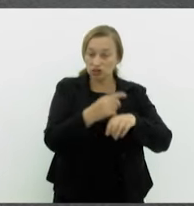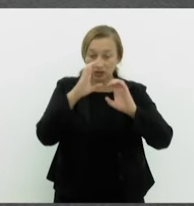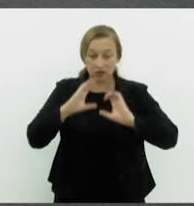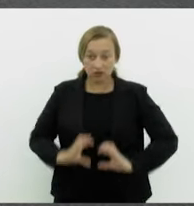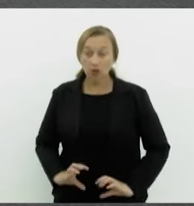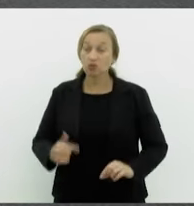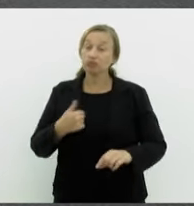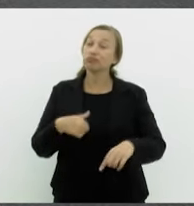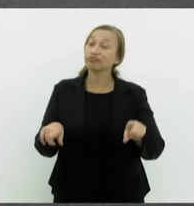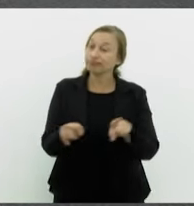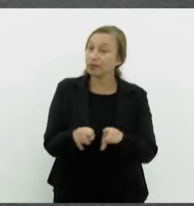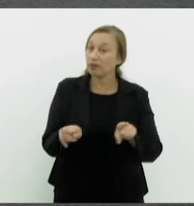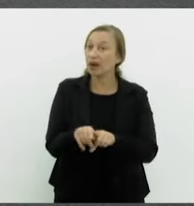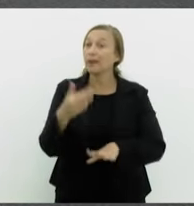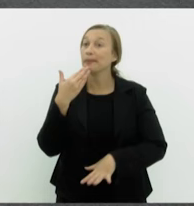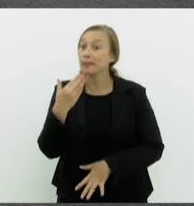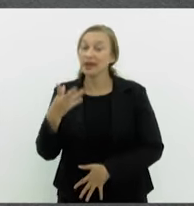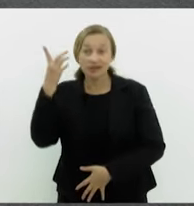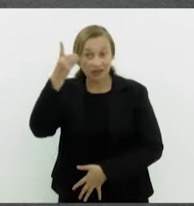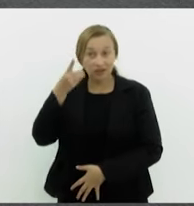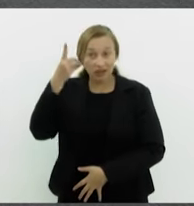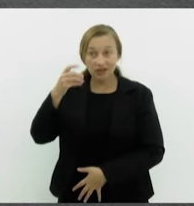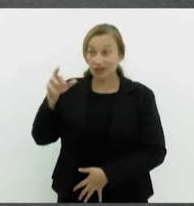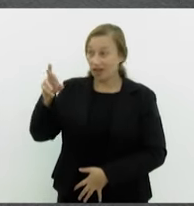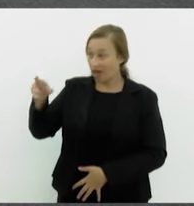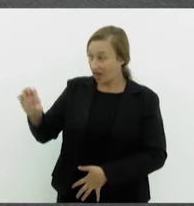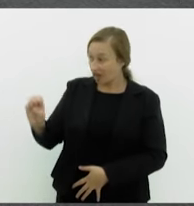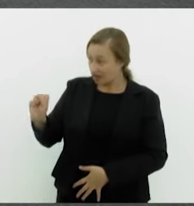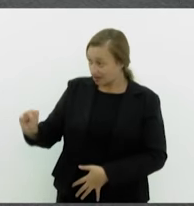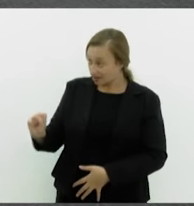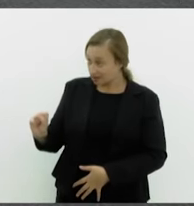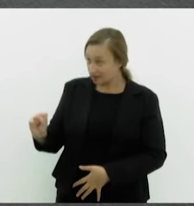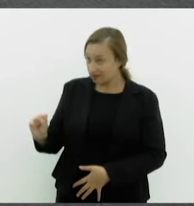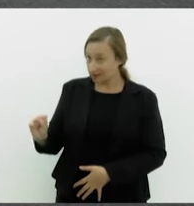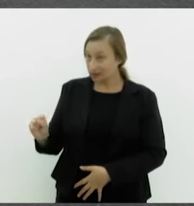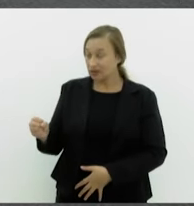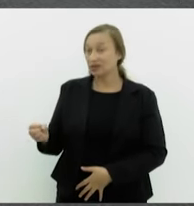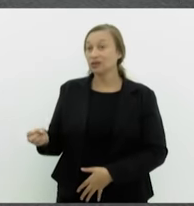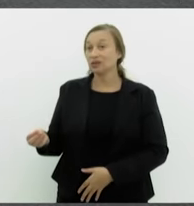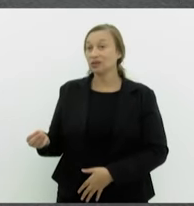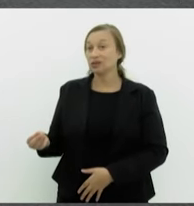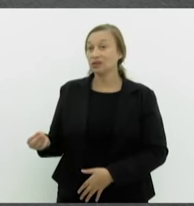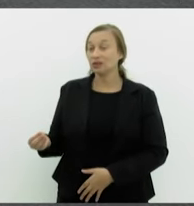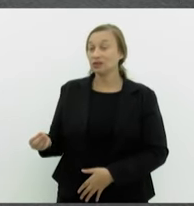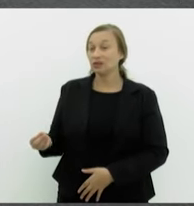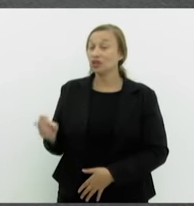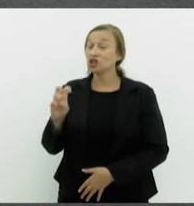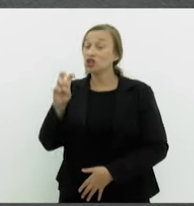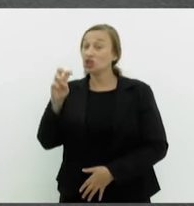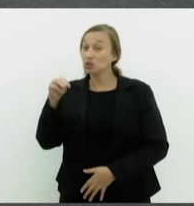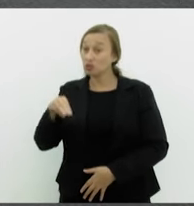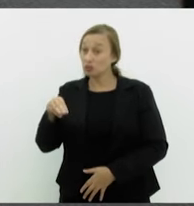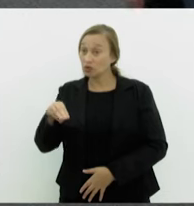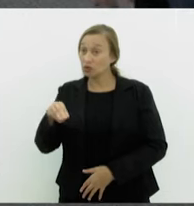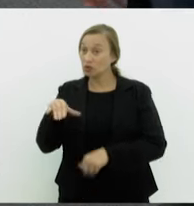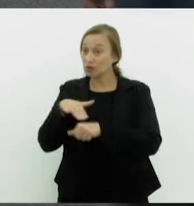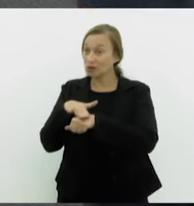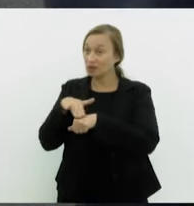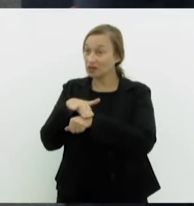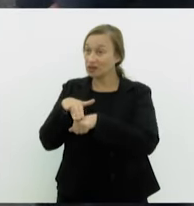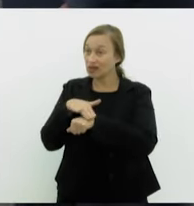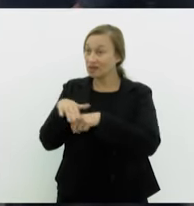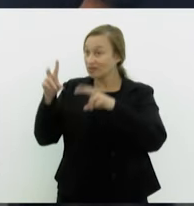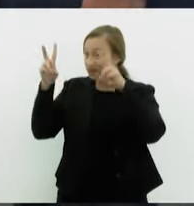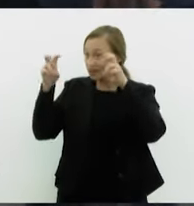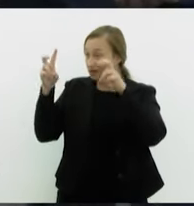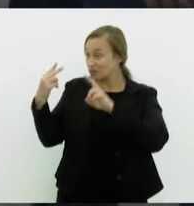também peço ao deputado Rosenberg Reis que nos conceda uns 5 minutos para conversarmos esse assunto